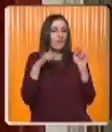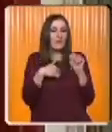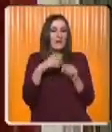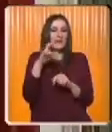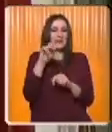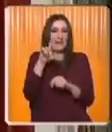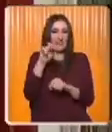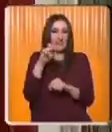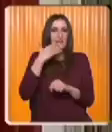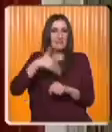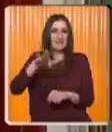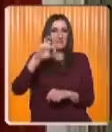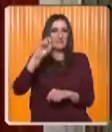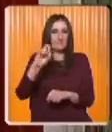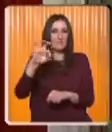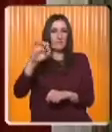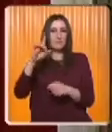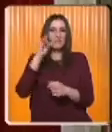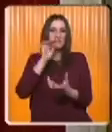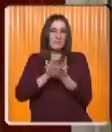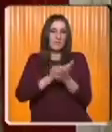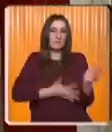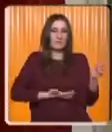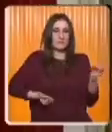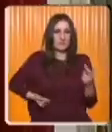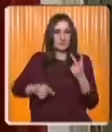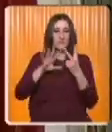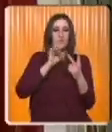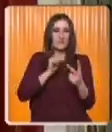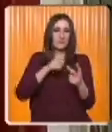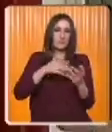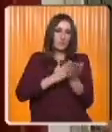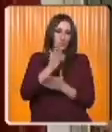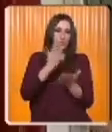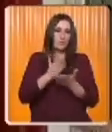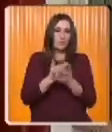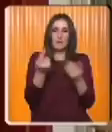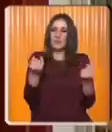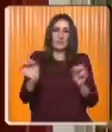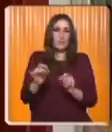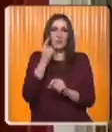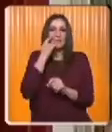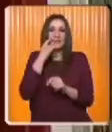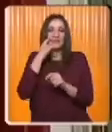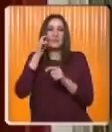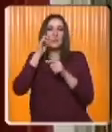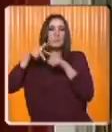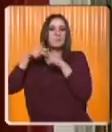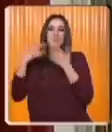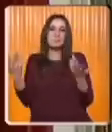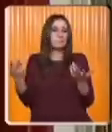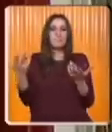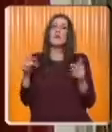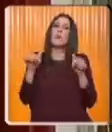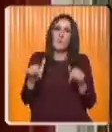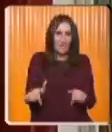Carla tem 38 anos, tem um marido desempregado, dois filhos a estudar e não há dinheiro para arranjar os dentes. Mas ela hoje vai